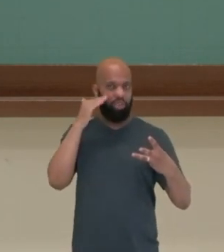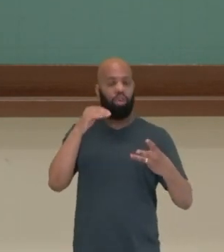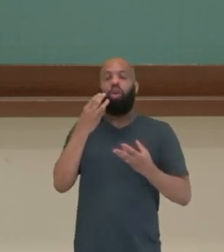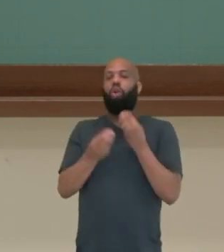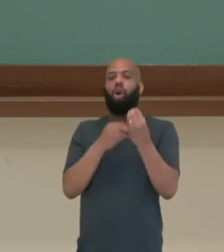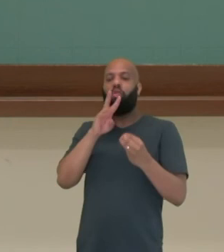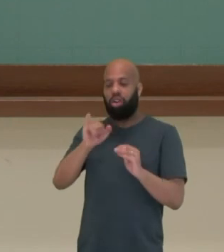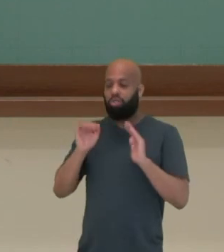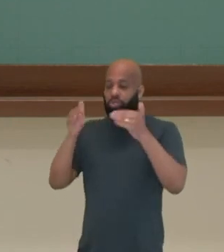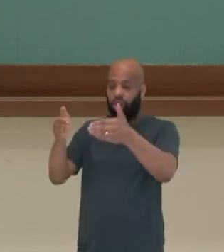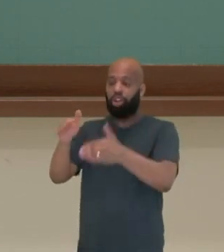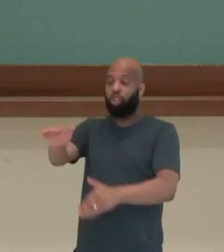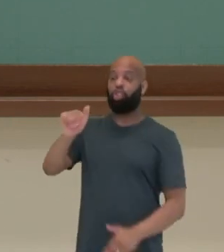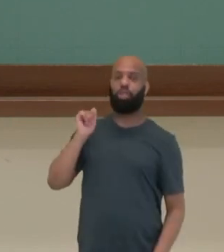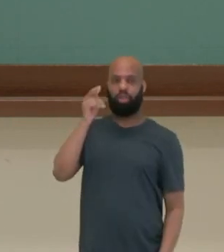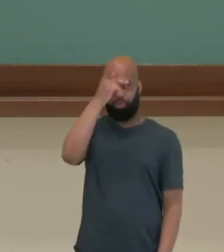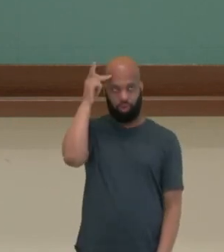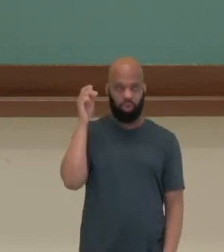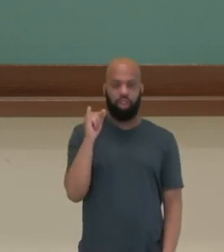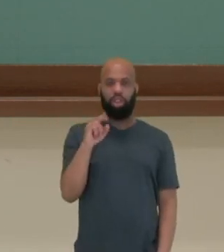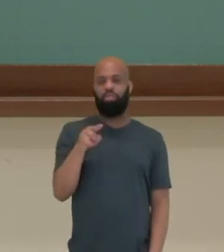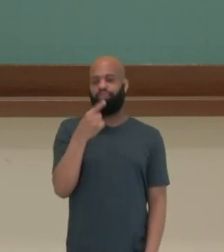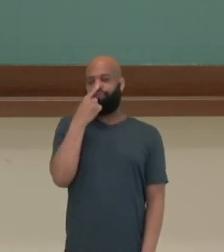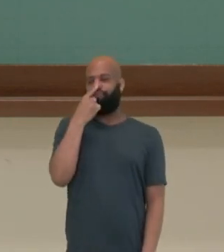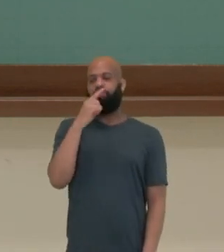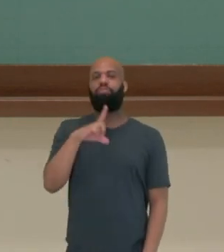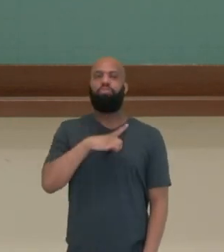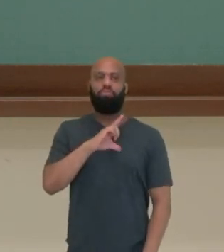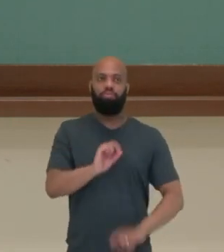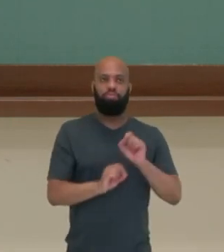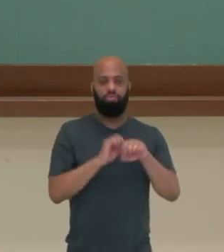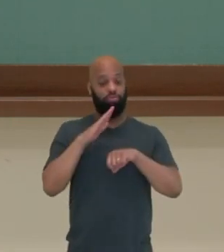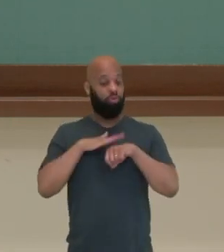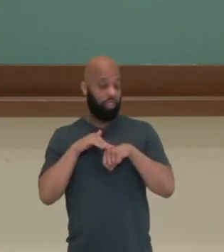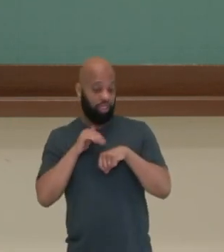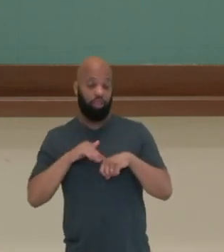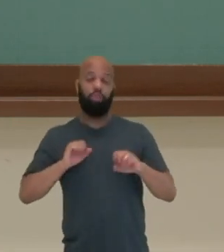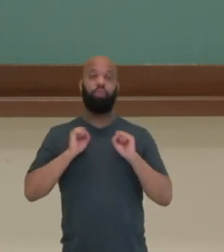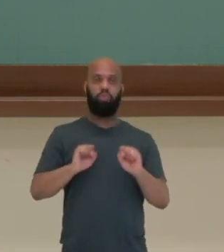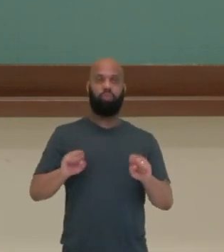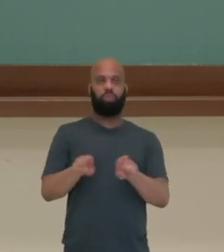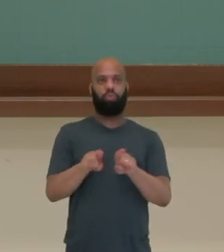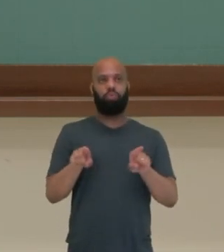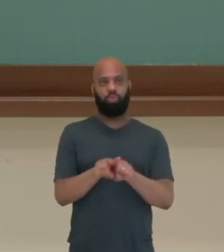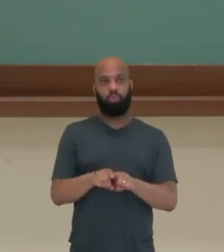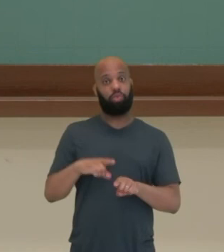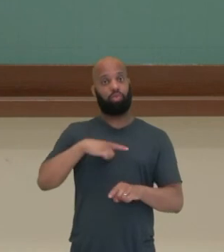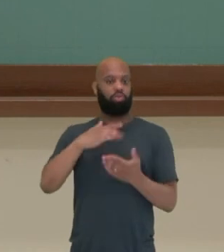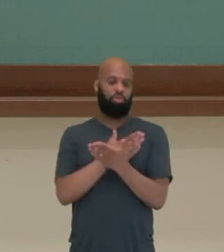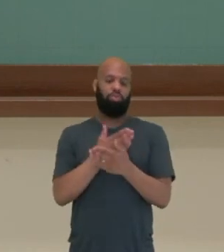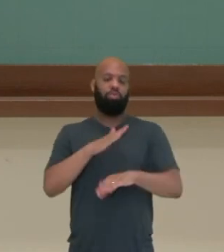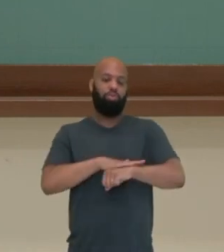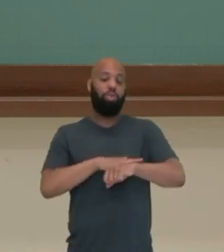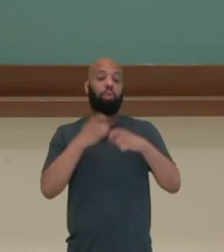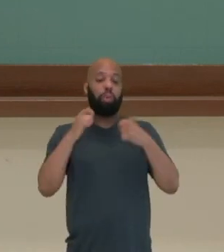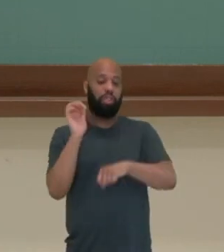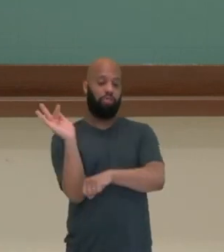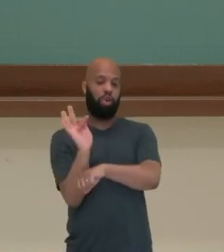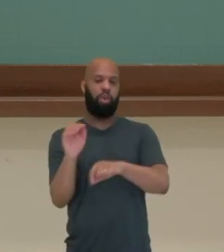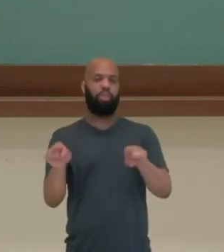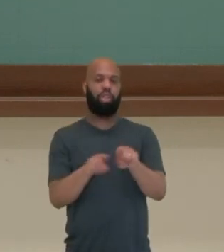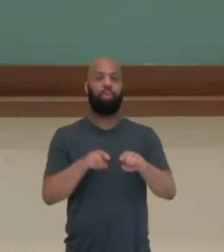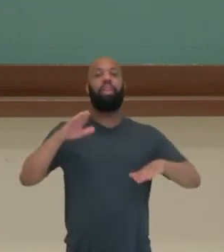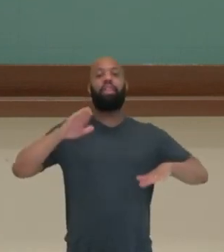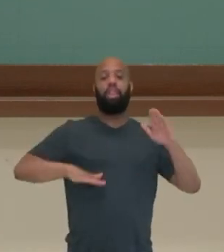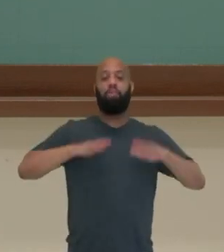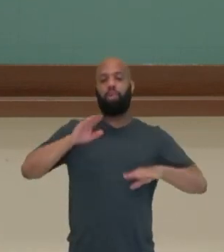quê? Íntima, ele é mais carinhoso, por vezes mais formal, vai depender do grau